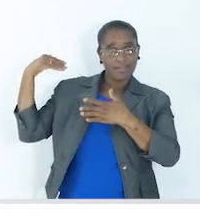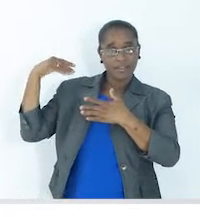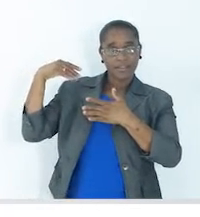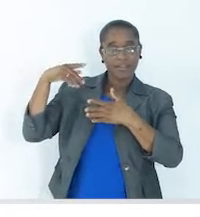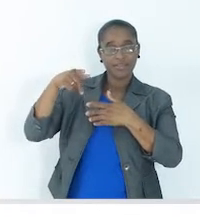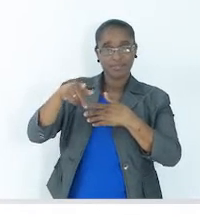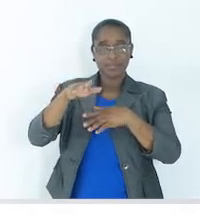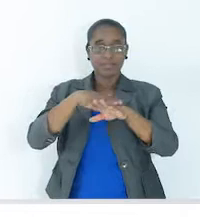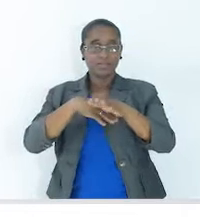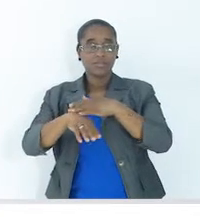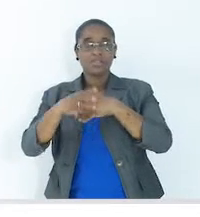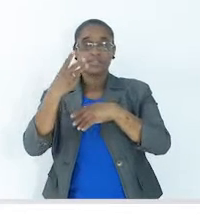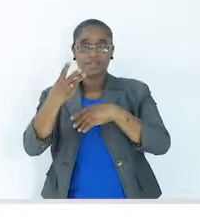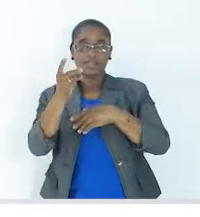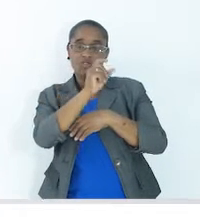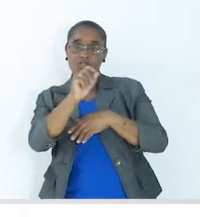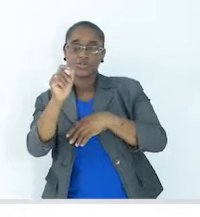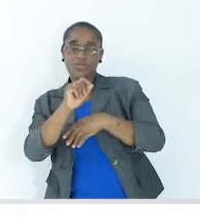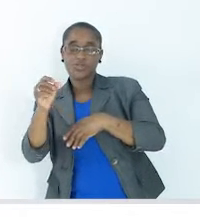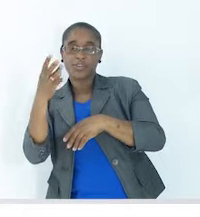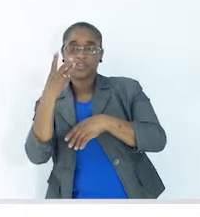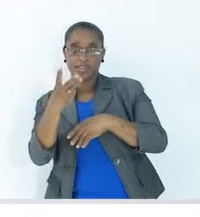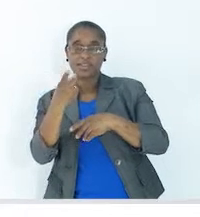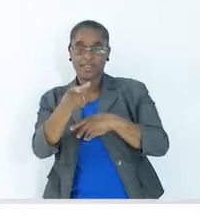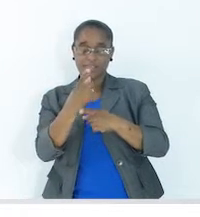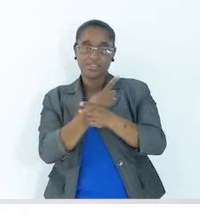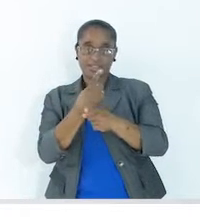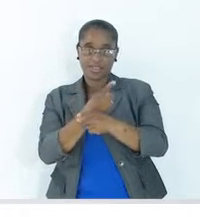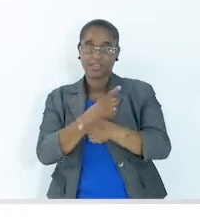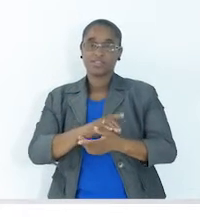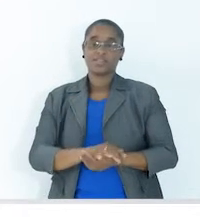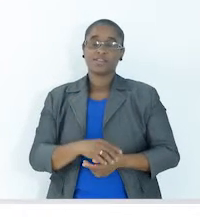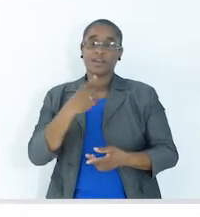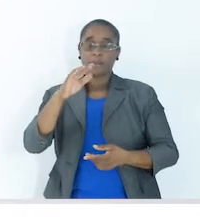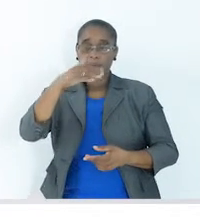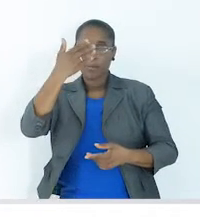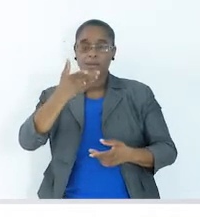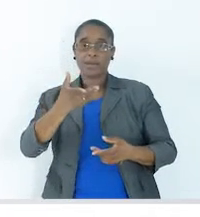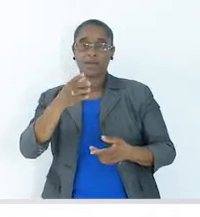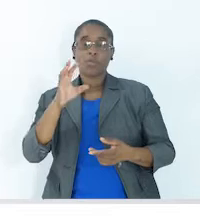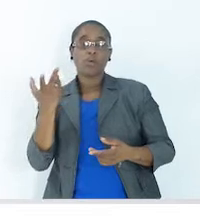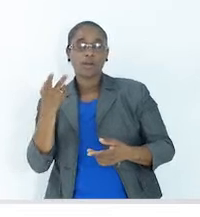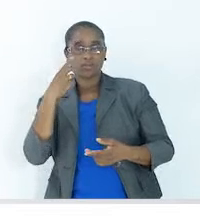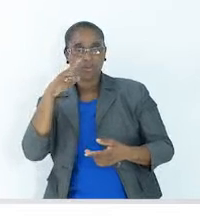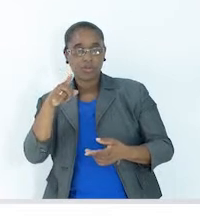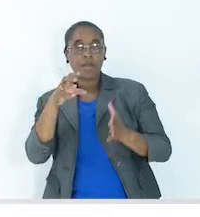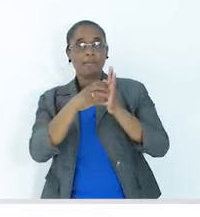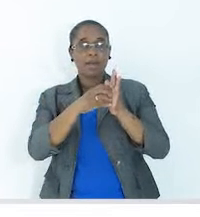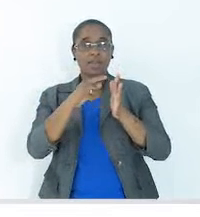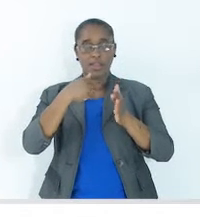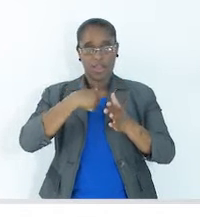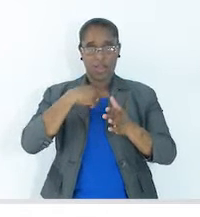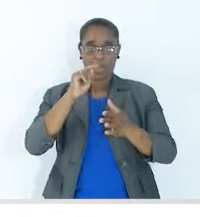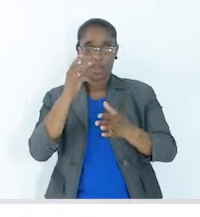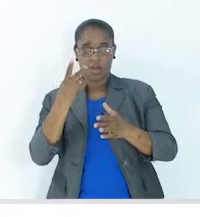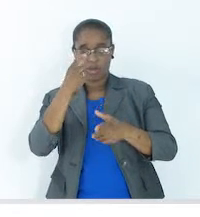e elabora 3, ou seleciona 3 dessas características. Uma delas tu podes encontrar a marca do eu, que é aquela marca